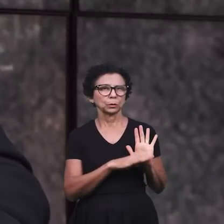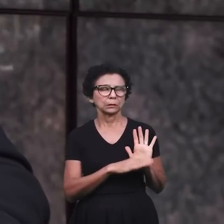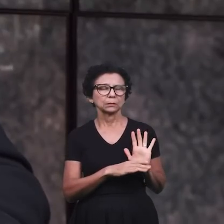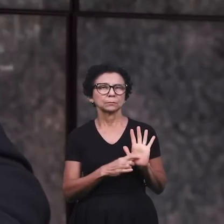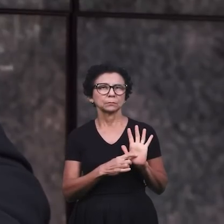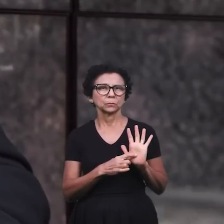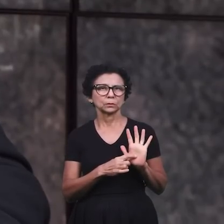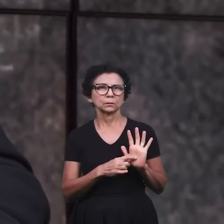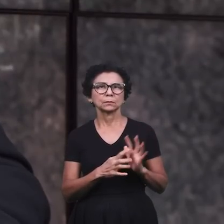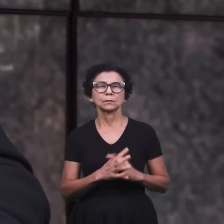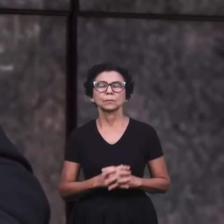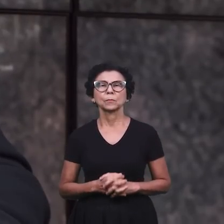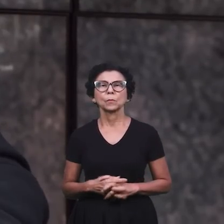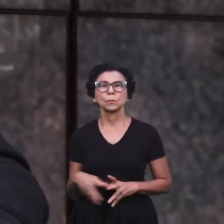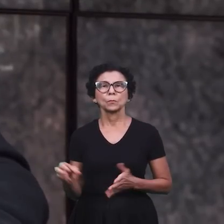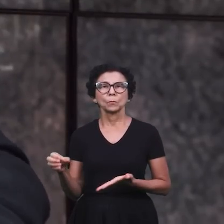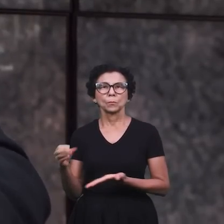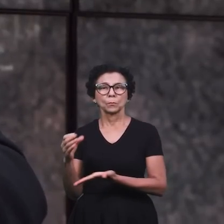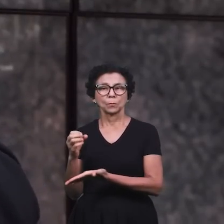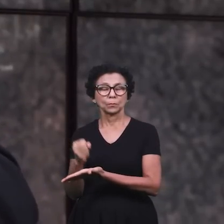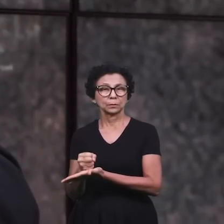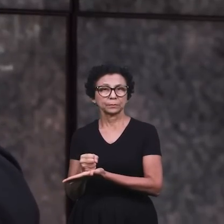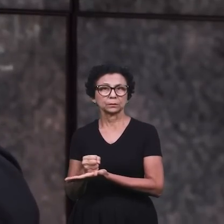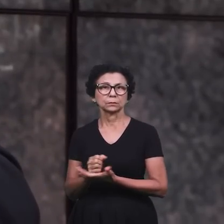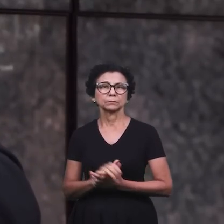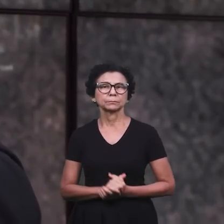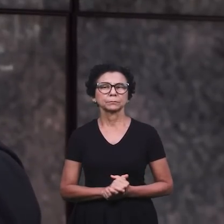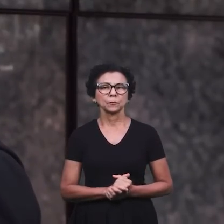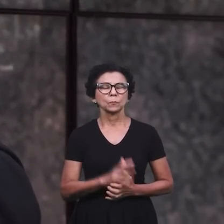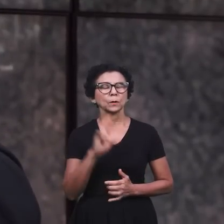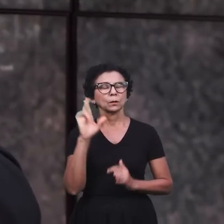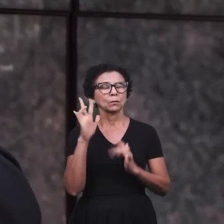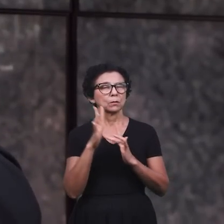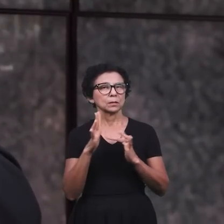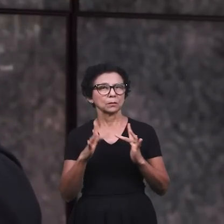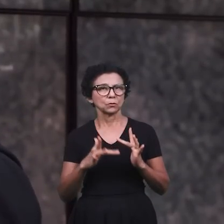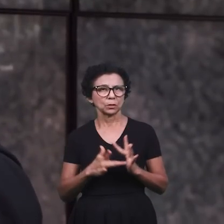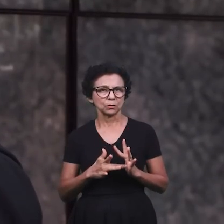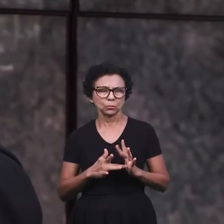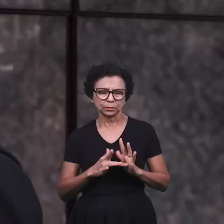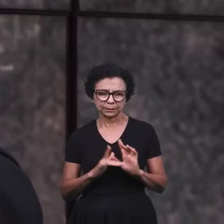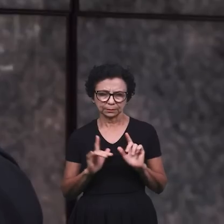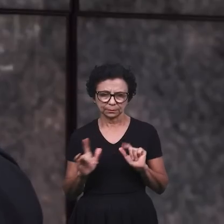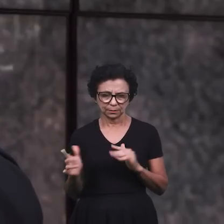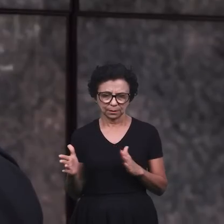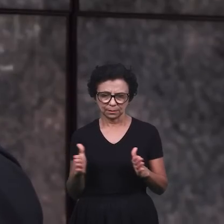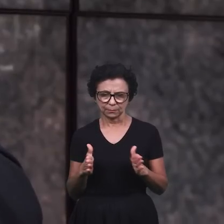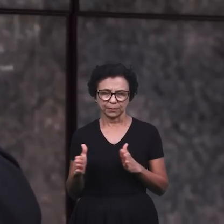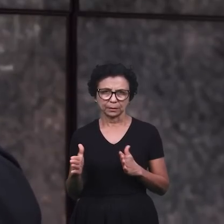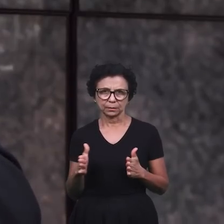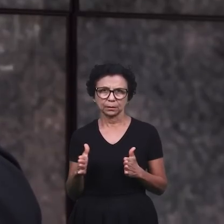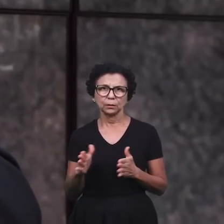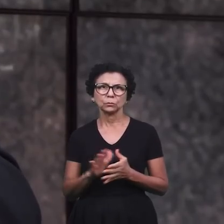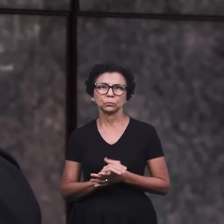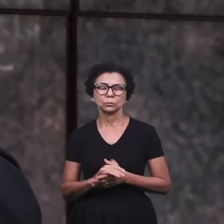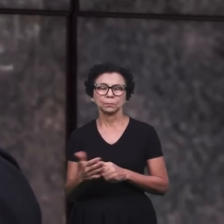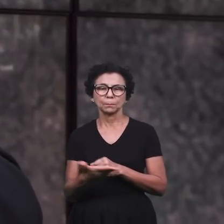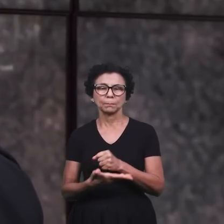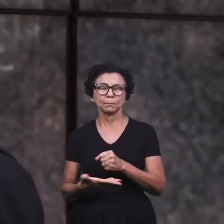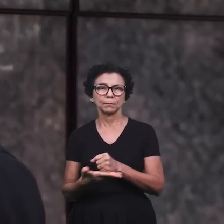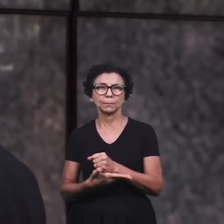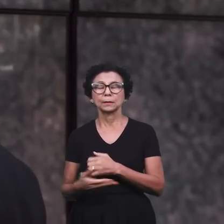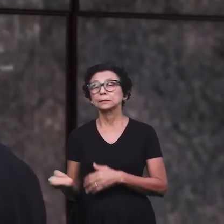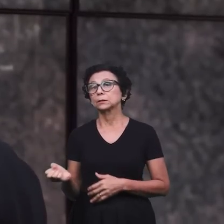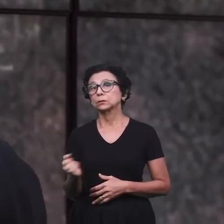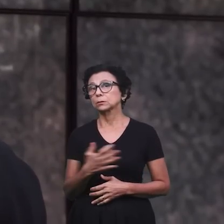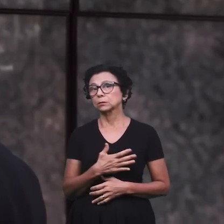da nova aliança. O Senhor Jesus, quando faz a nova aliança, essa nova aliança tem novas bases.